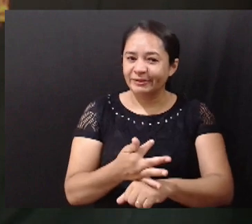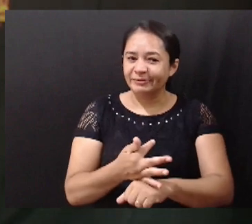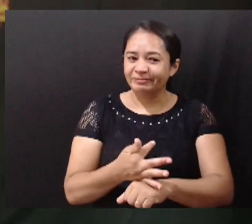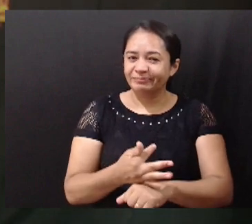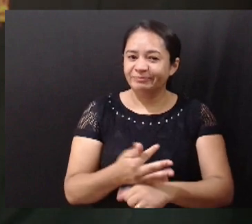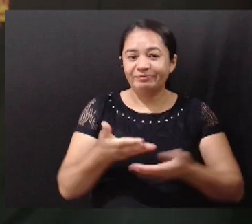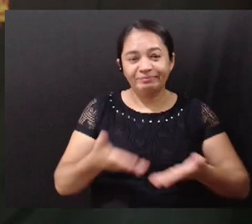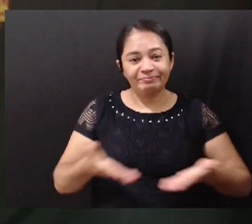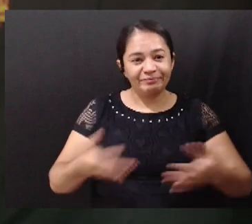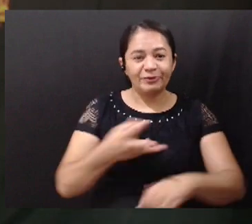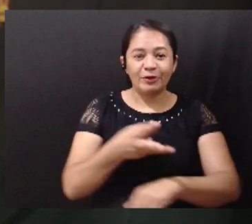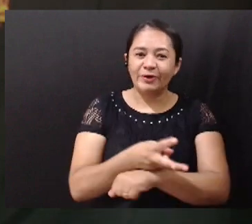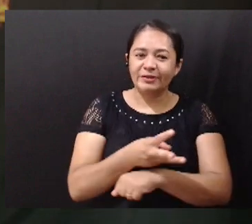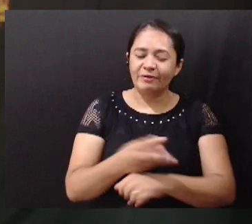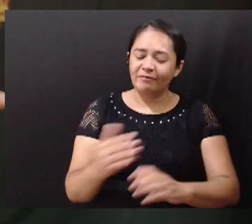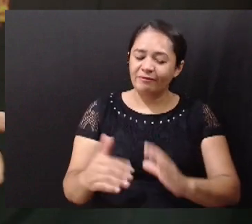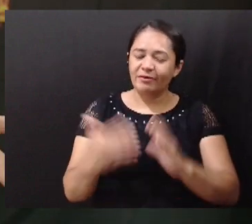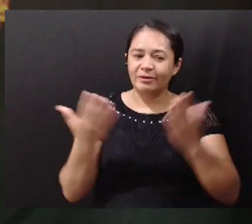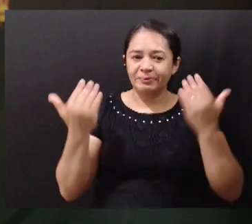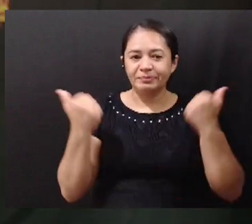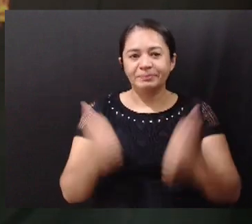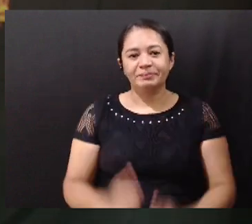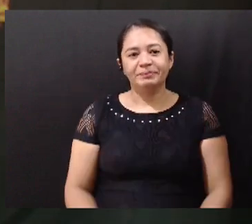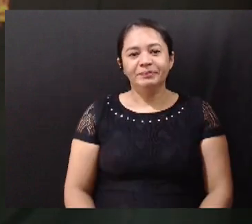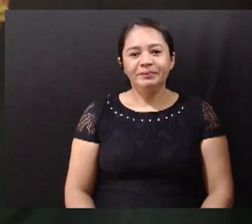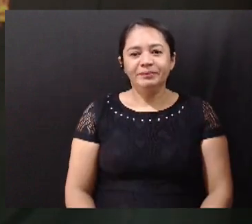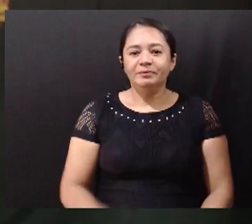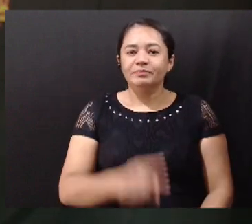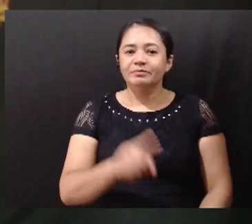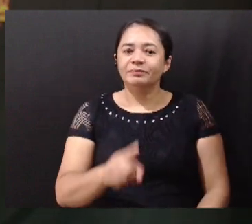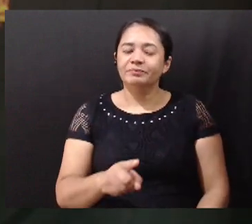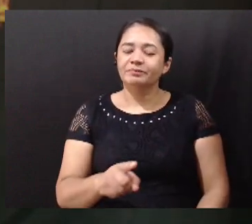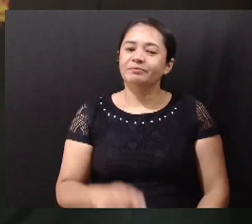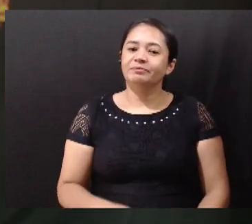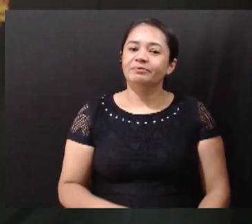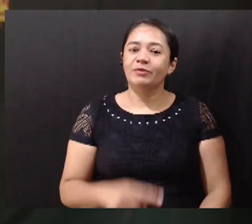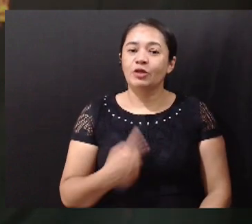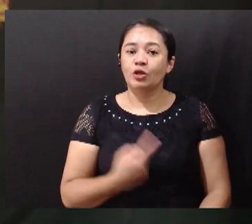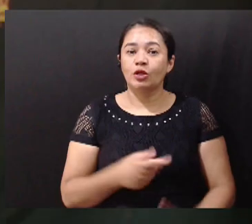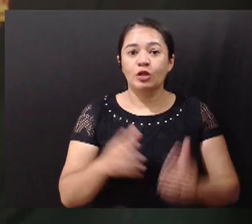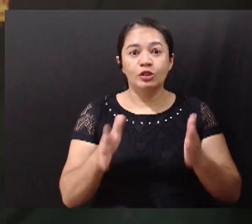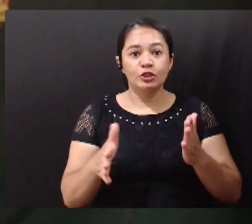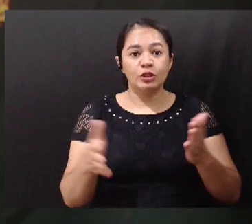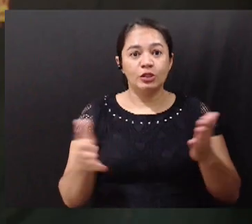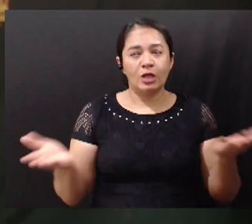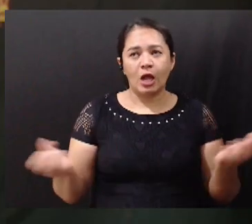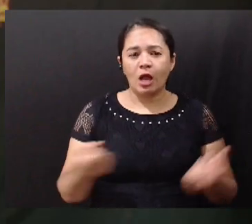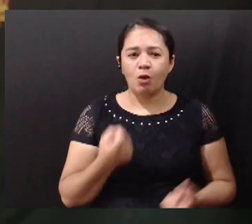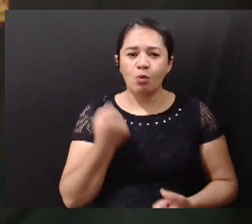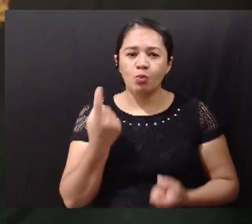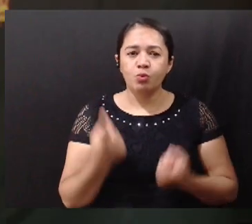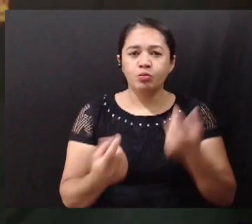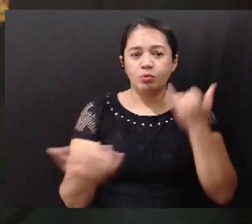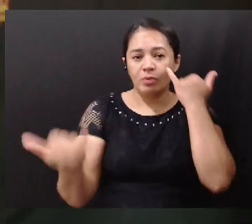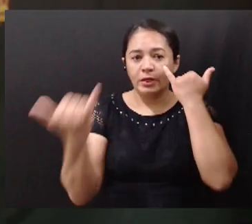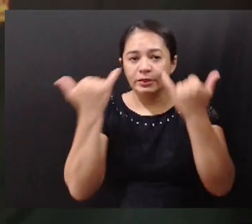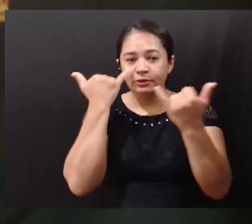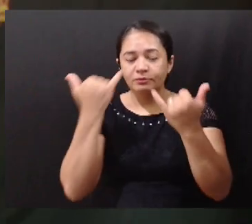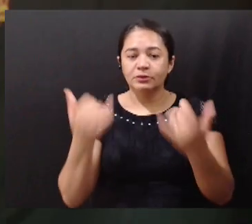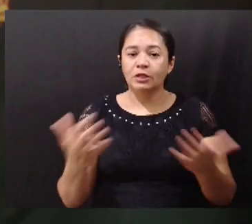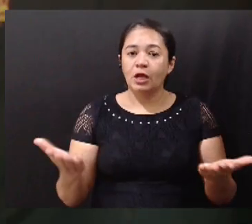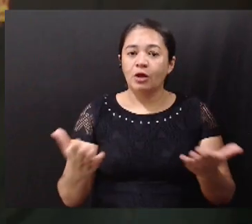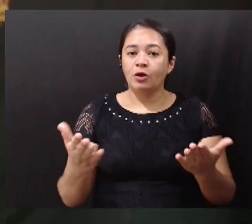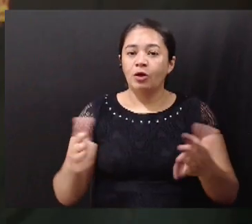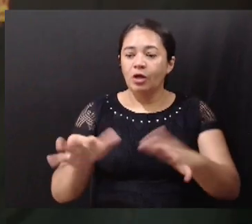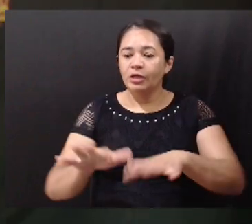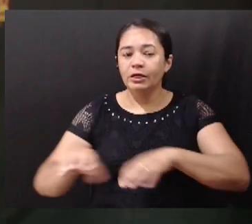19978293776, manda pra gente. Enquanto você vai mandando a sua mensagem, a gente já atualiza algumas informações. Vamos falar de educação e